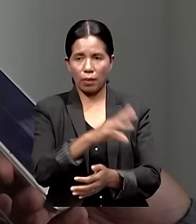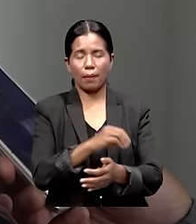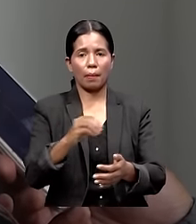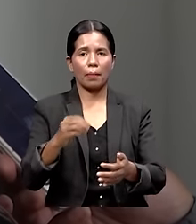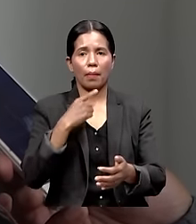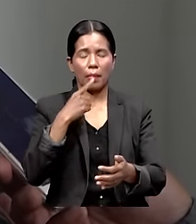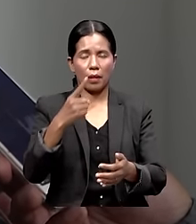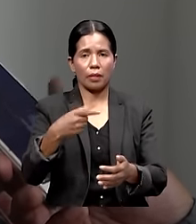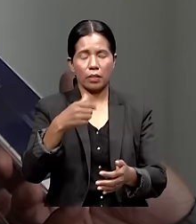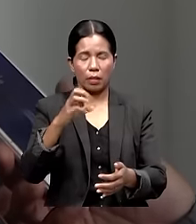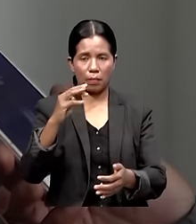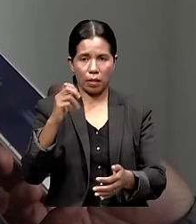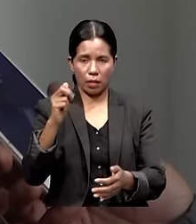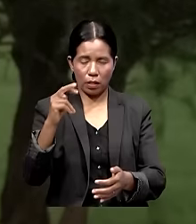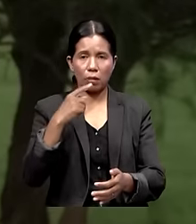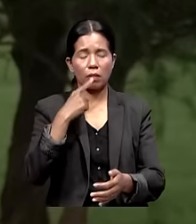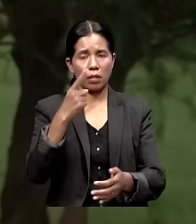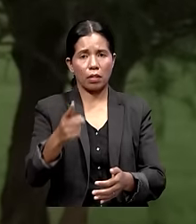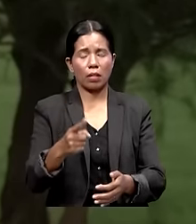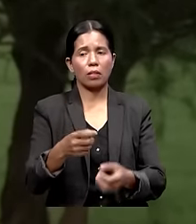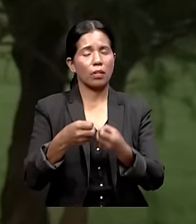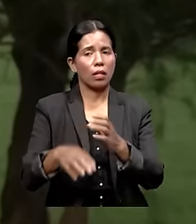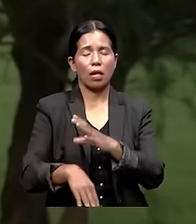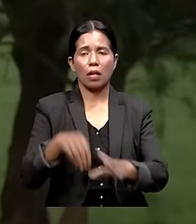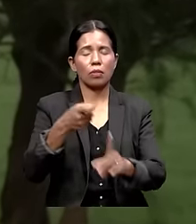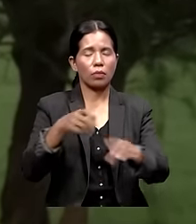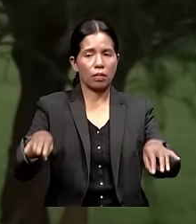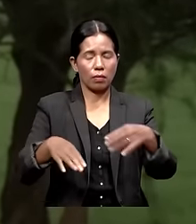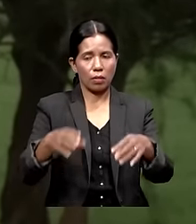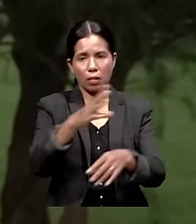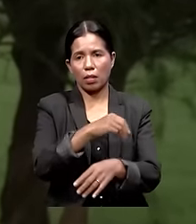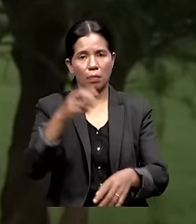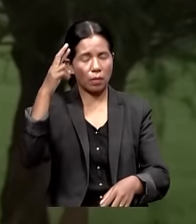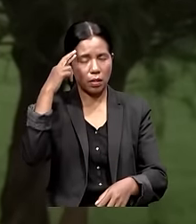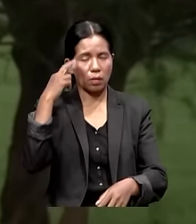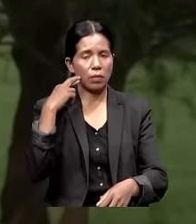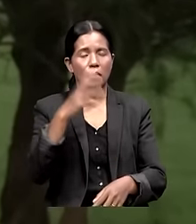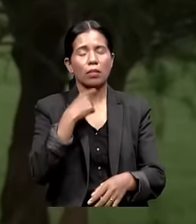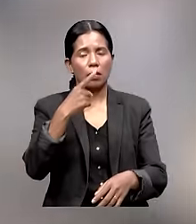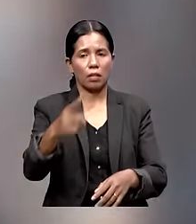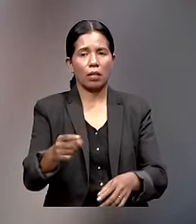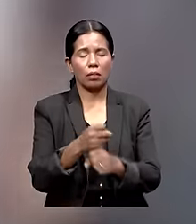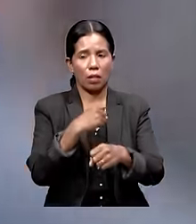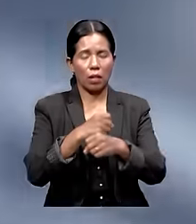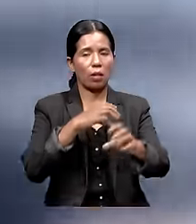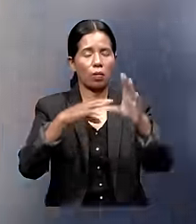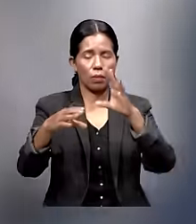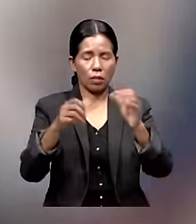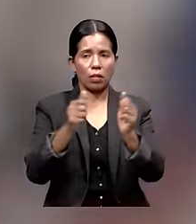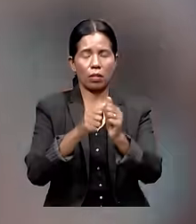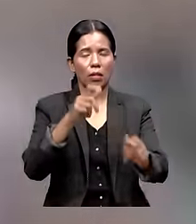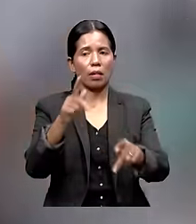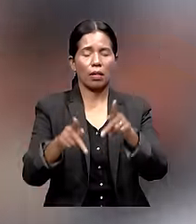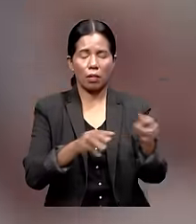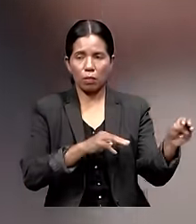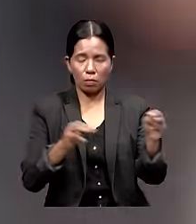Seato, Germano Santa Brites, a autorizigna Antamba Horta considera, Seato, Laurenta, na equipa, atuá-lo comunicação diac, ou negociante antes